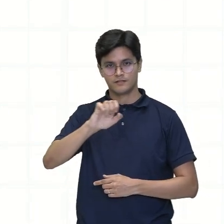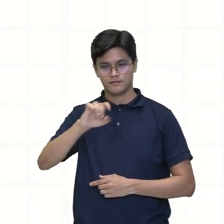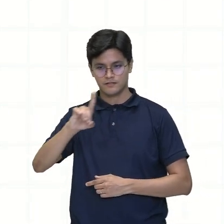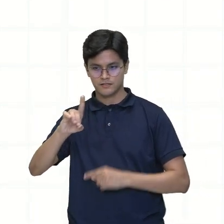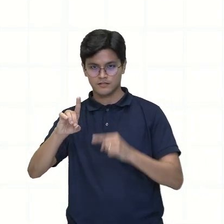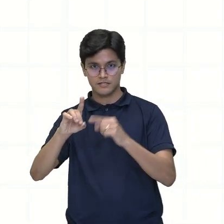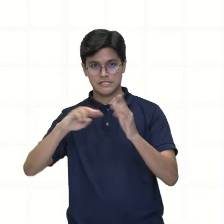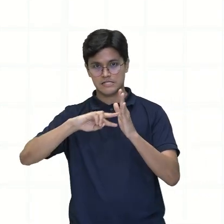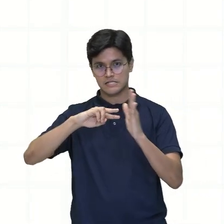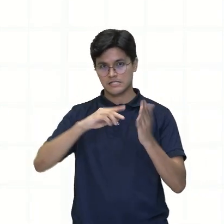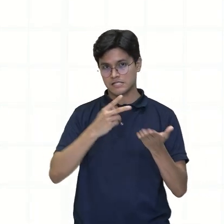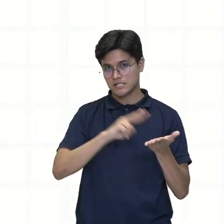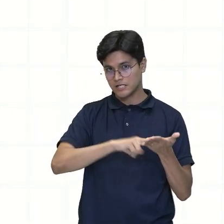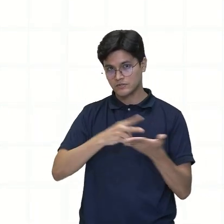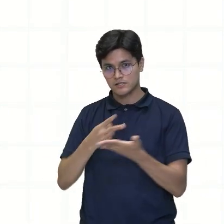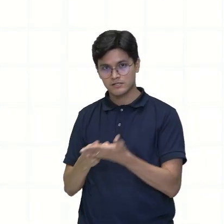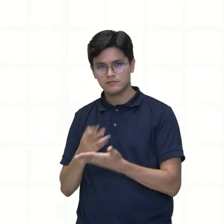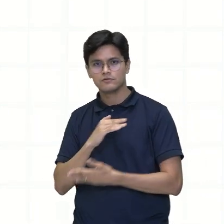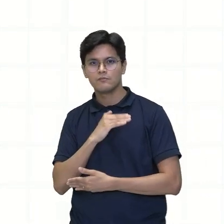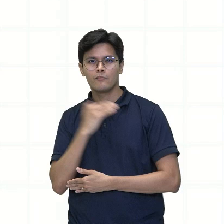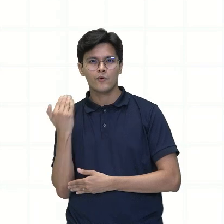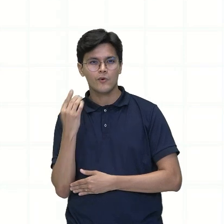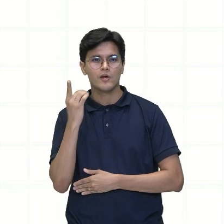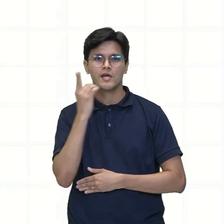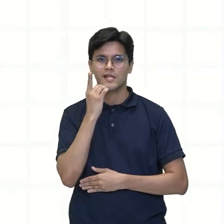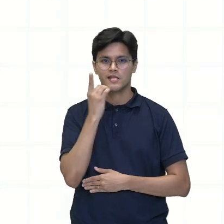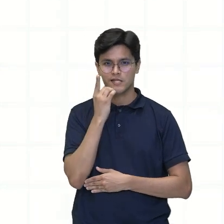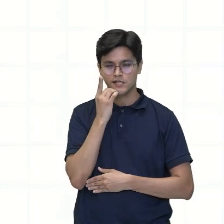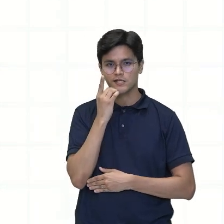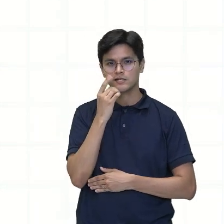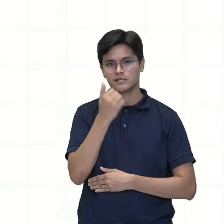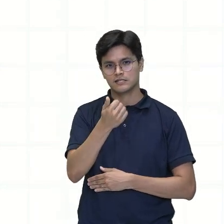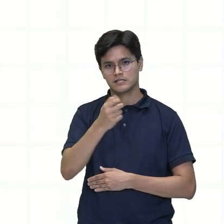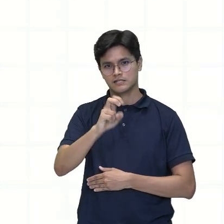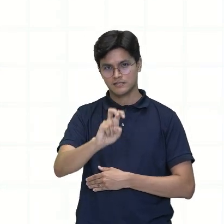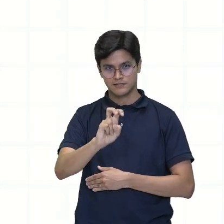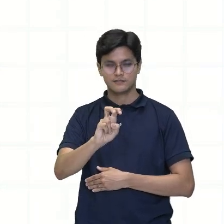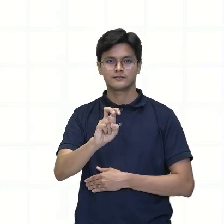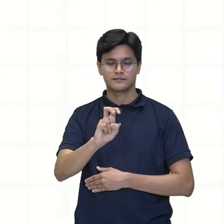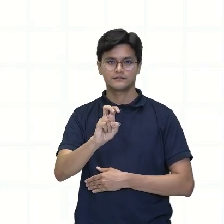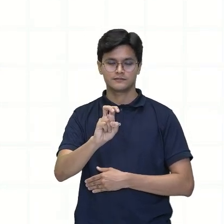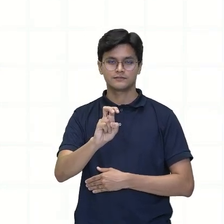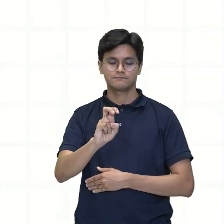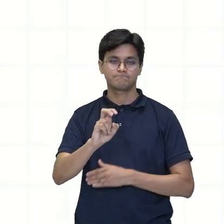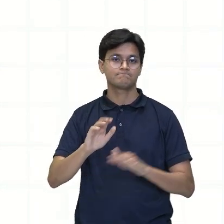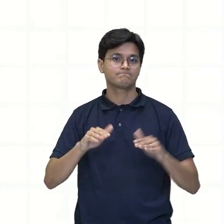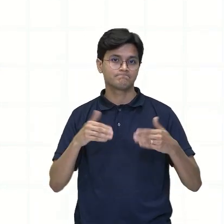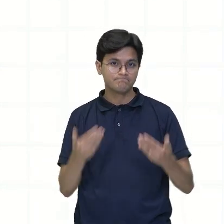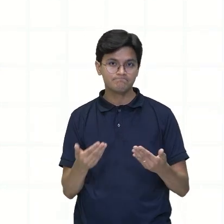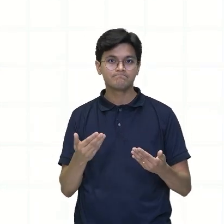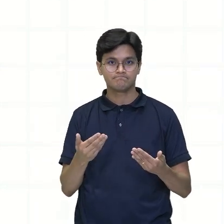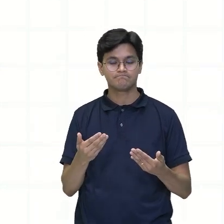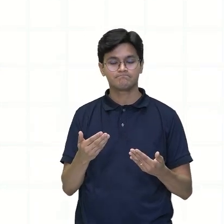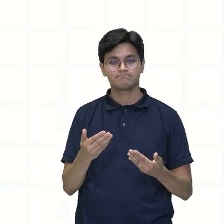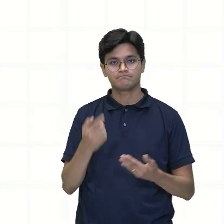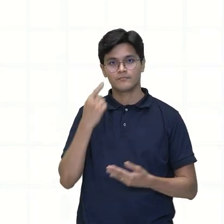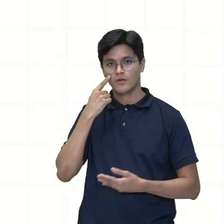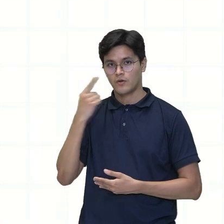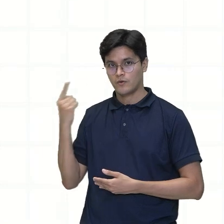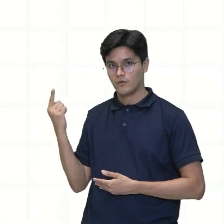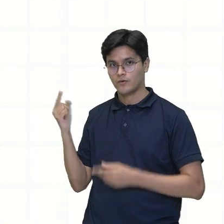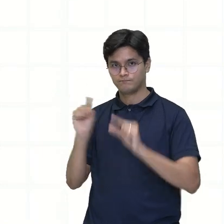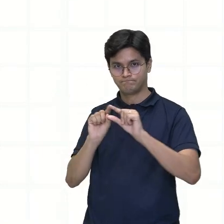Novamente, outra data, ó. December 15th, 1966. Então, ele morreu nesta data